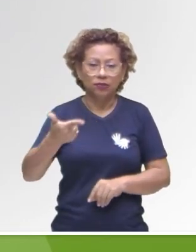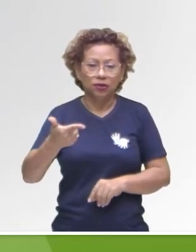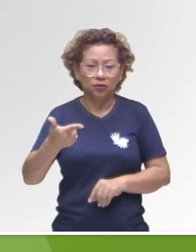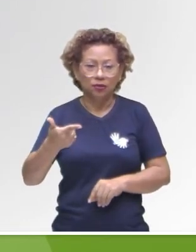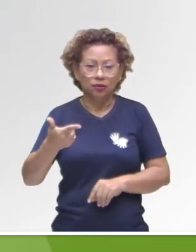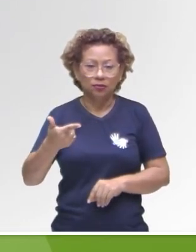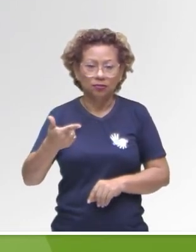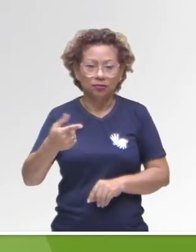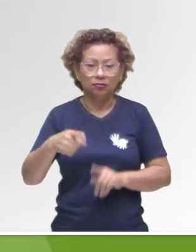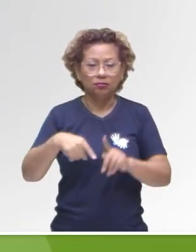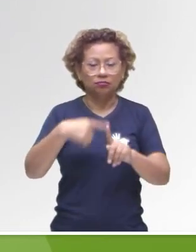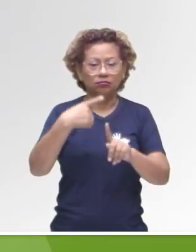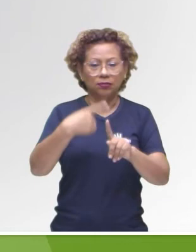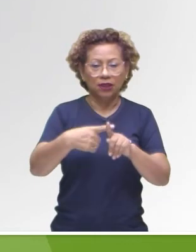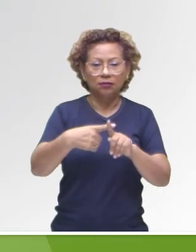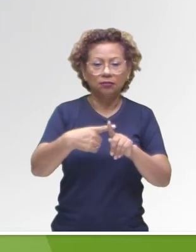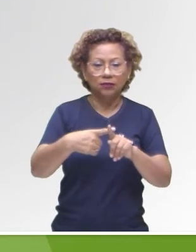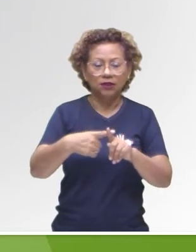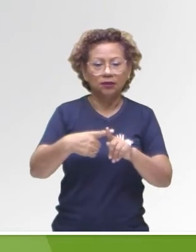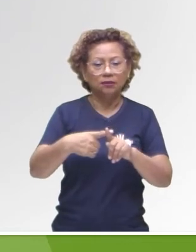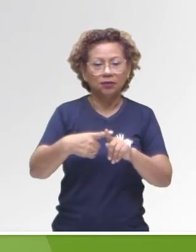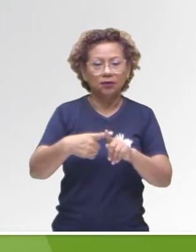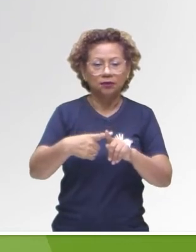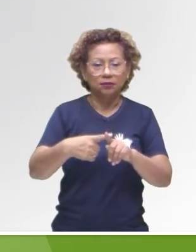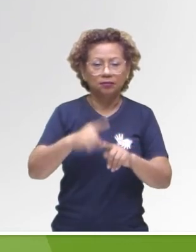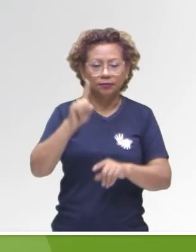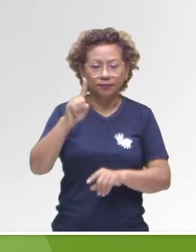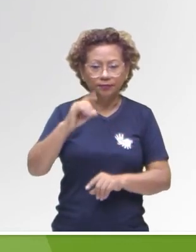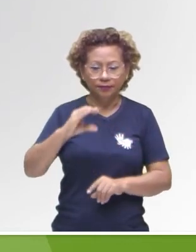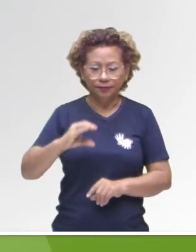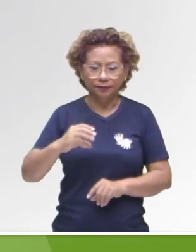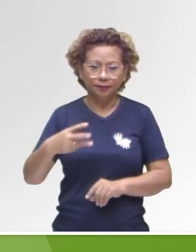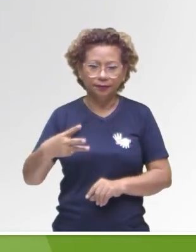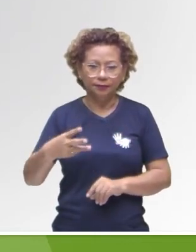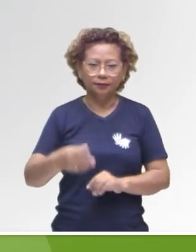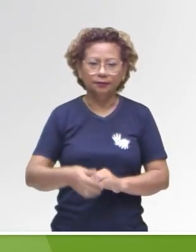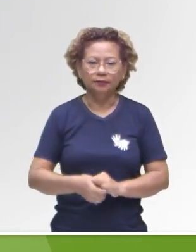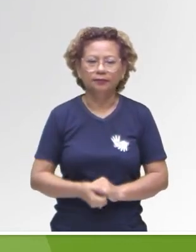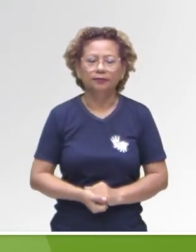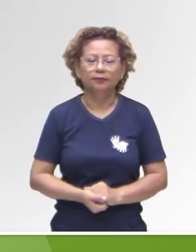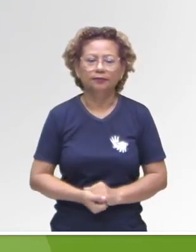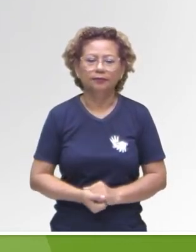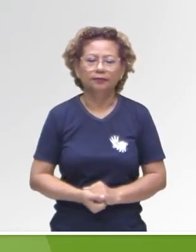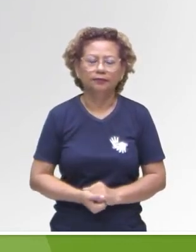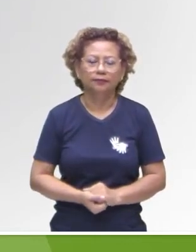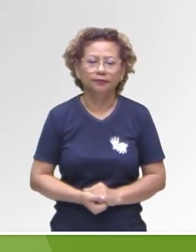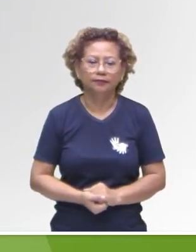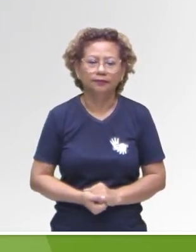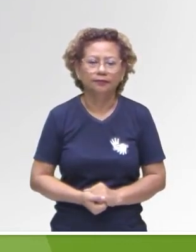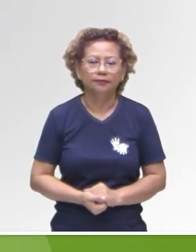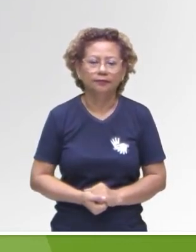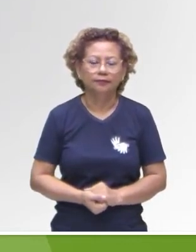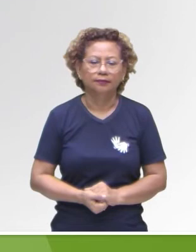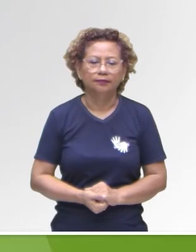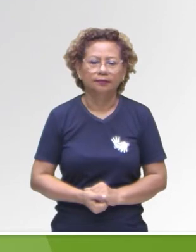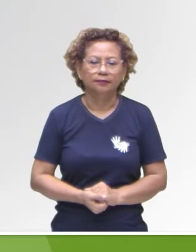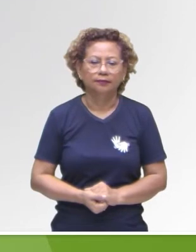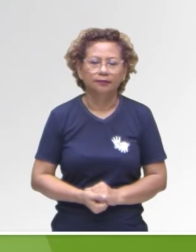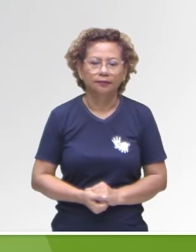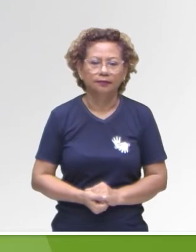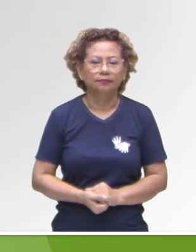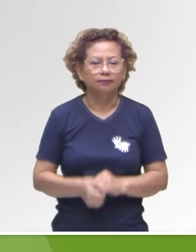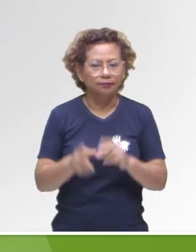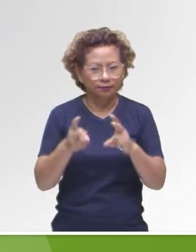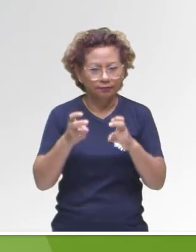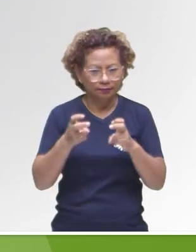1 sobre C1, C1 é o capacitor 1, mais 1 sobre C2, C2 é o